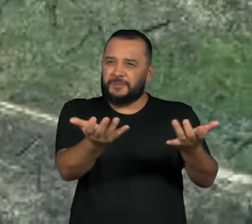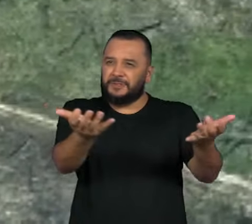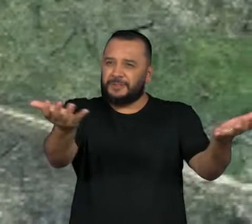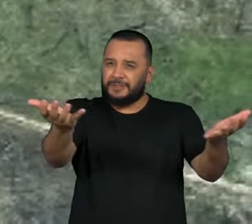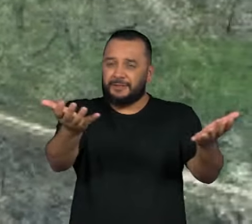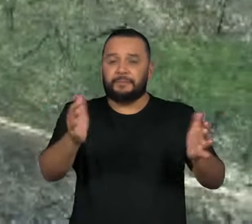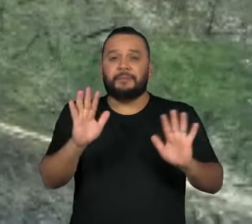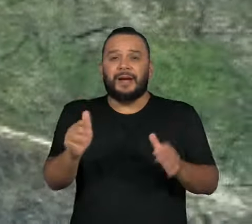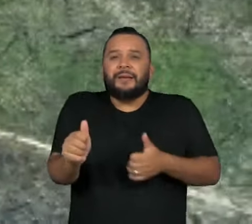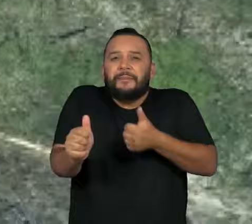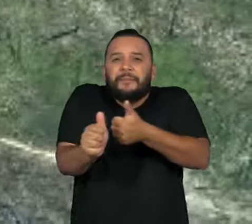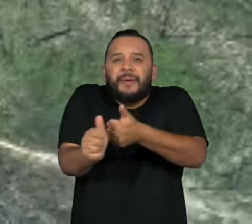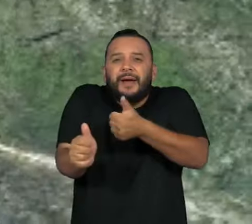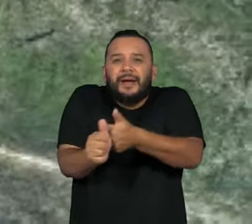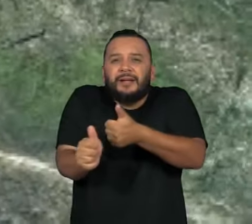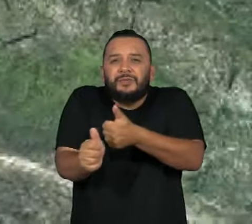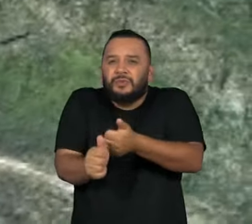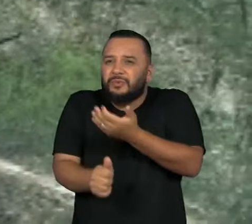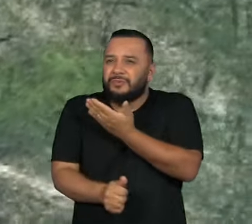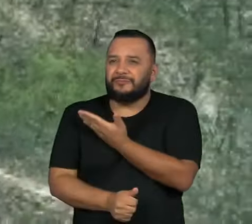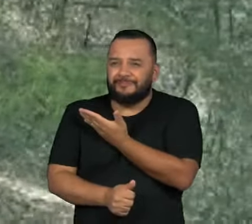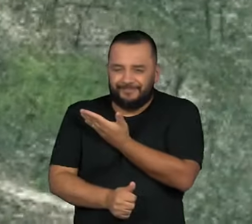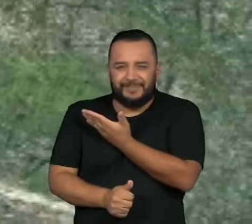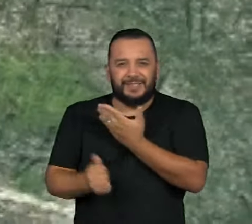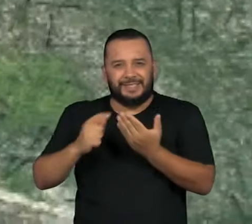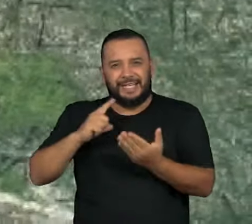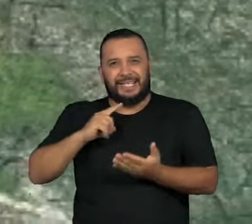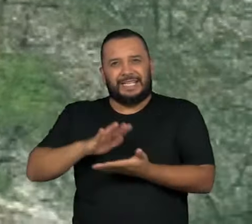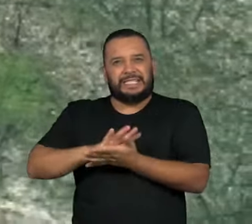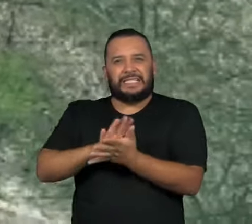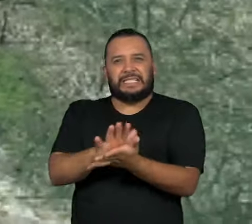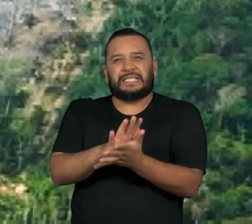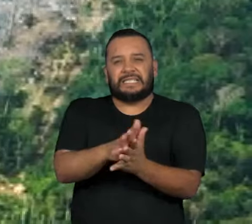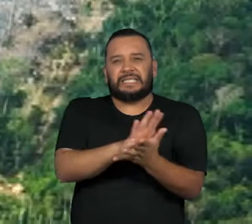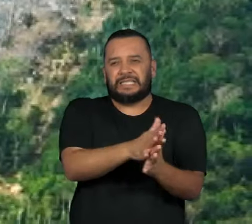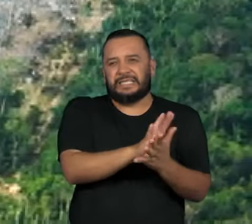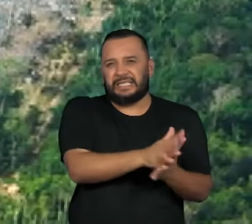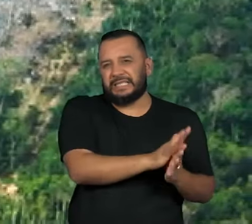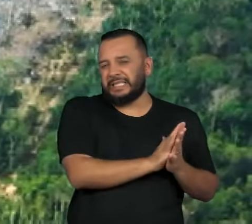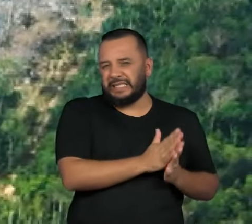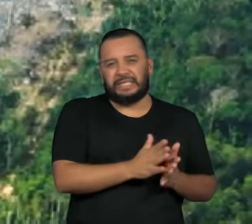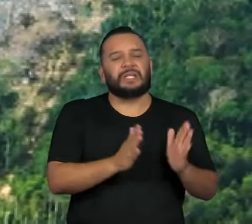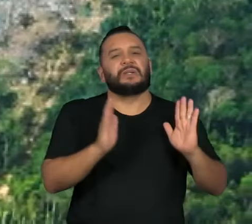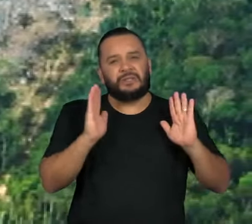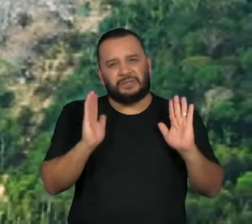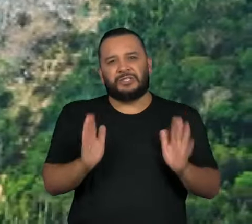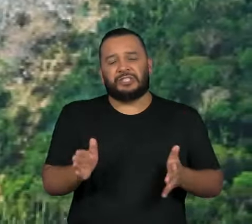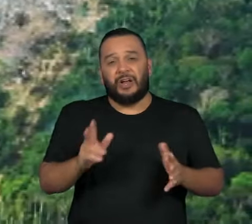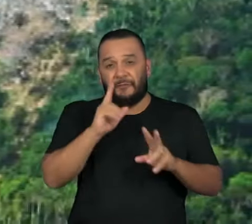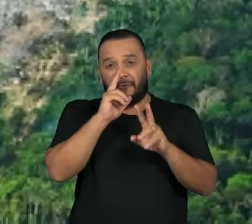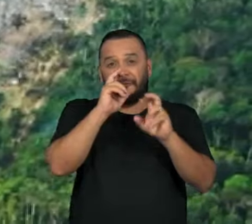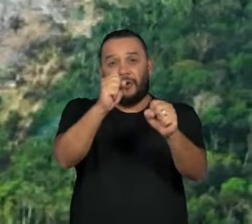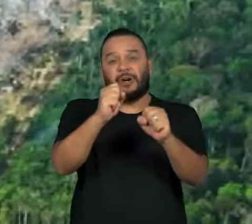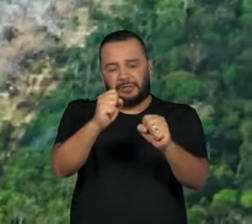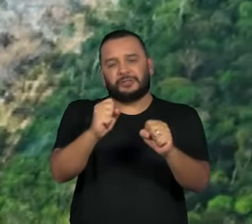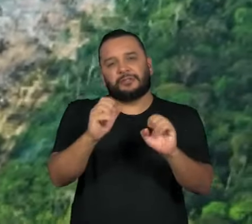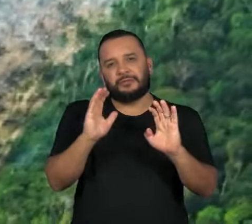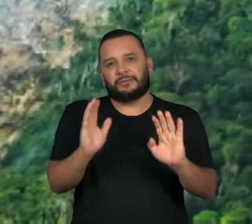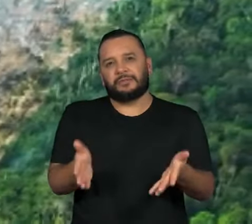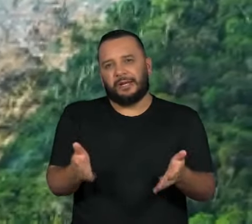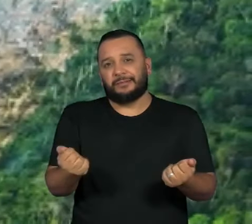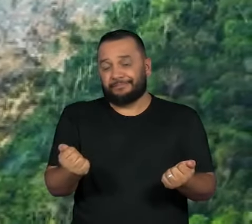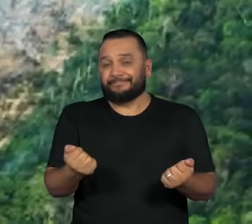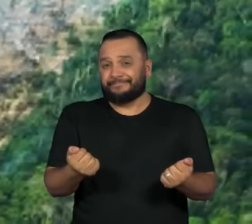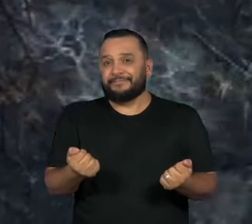De perto, a destruição avança em ritmo ainda mais intenso do que os cientistas previam. É